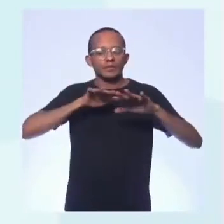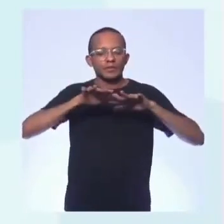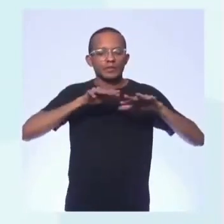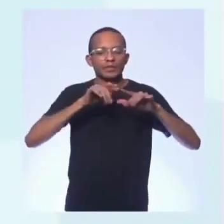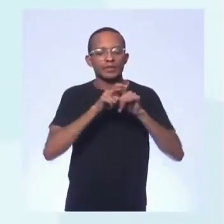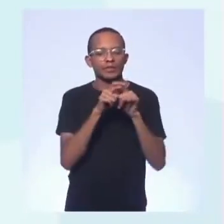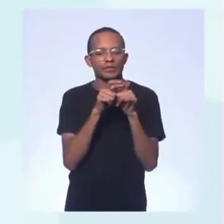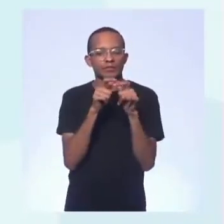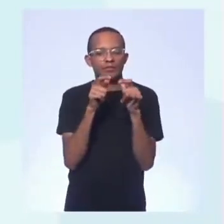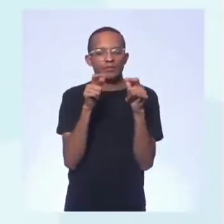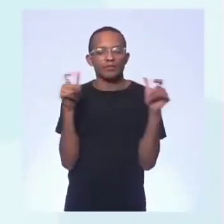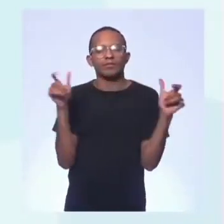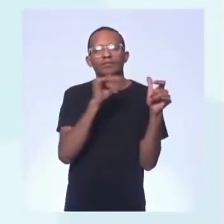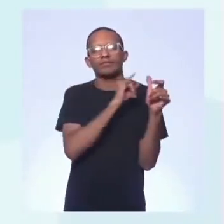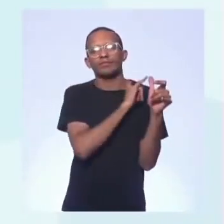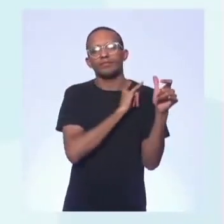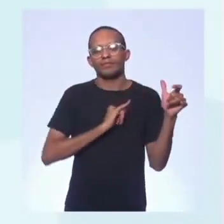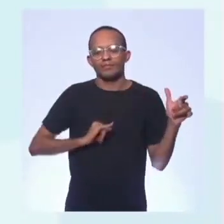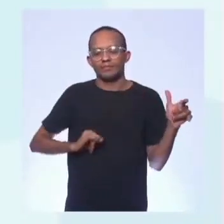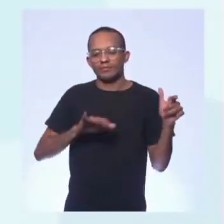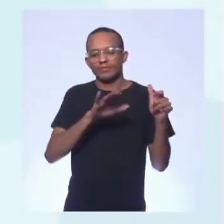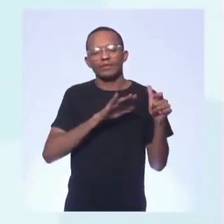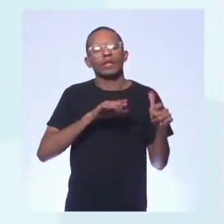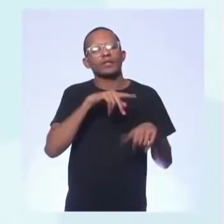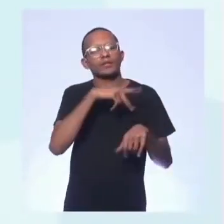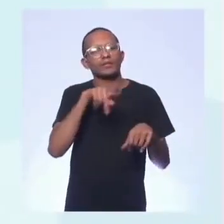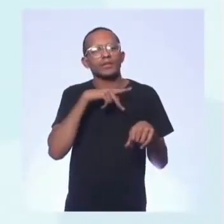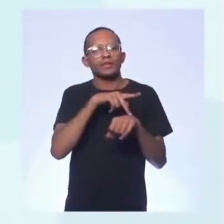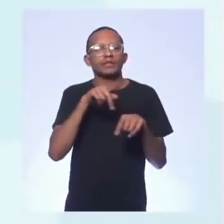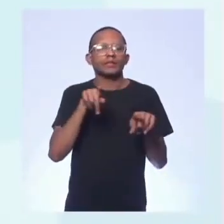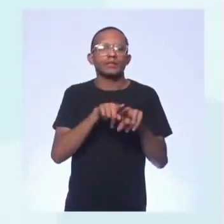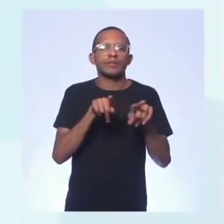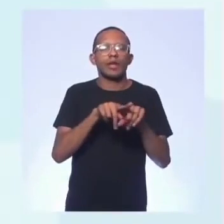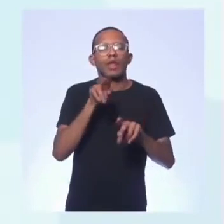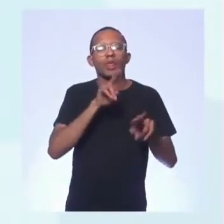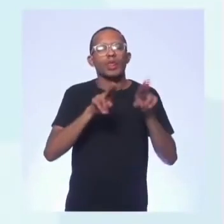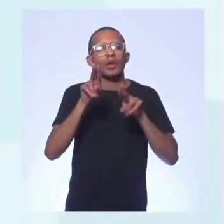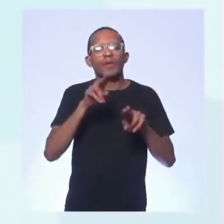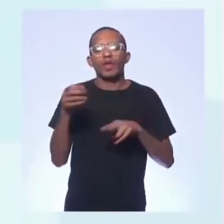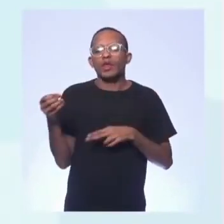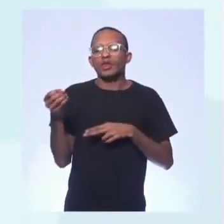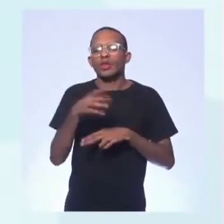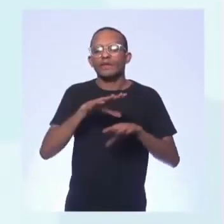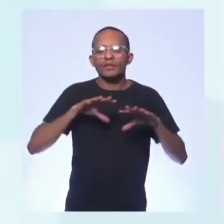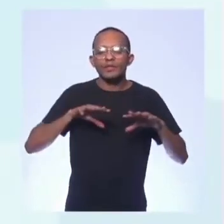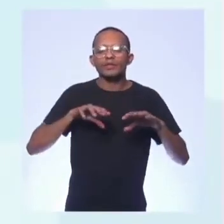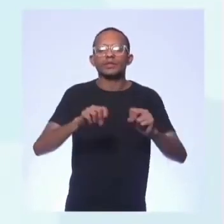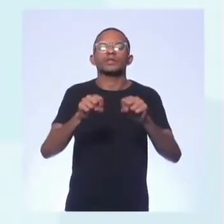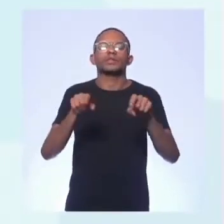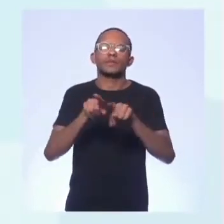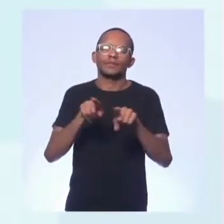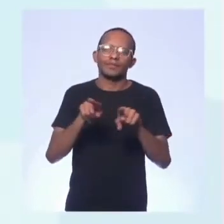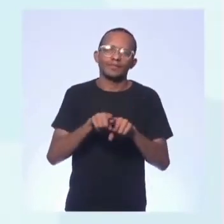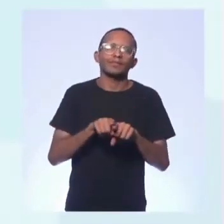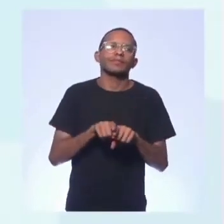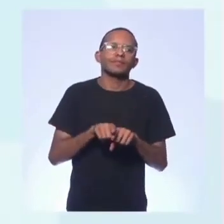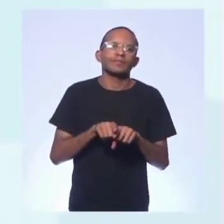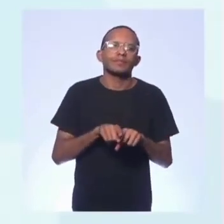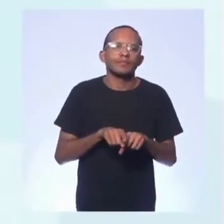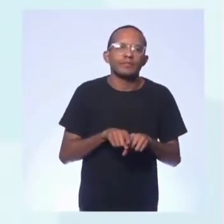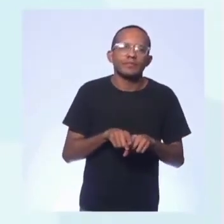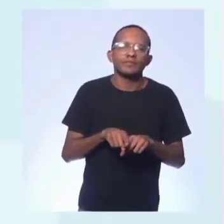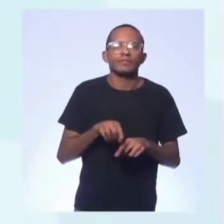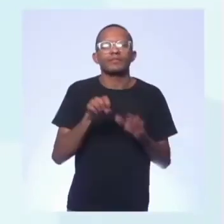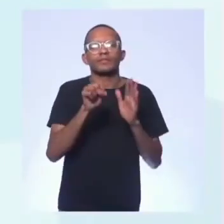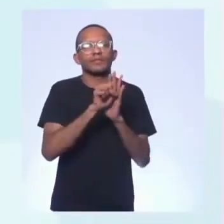a expansão imperialista dos países aí nessa chamada neocolonização